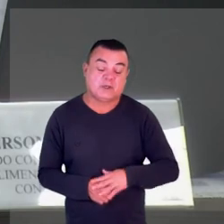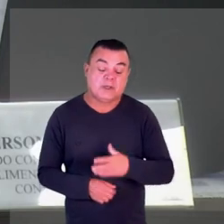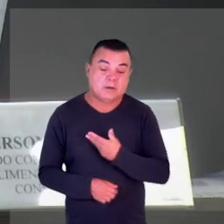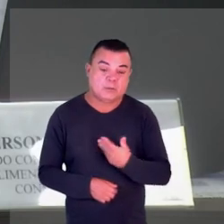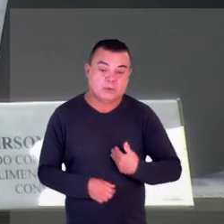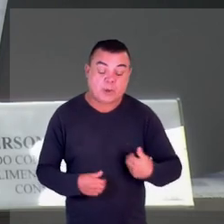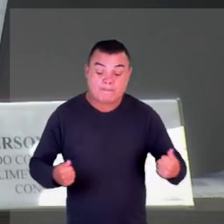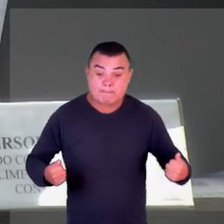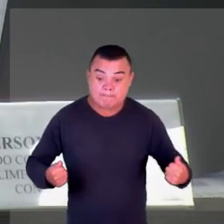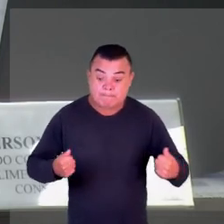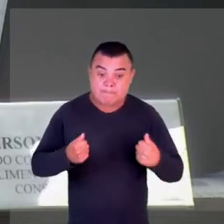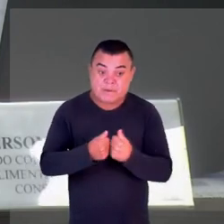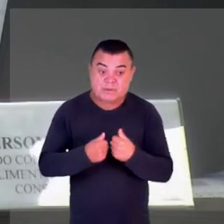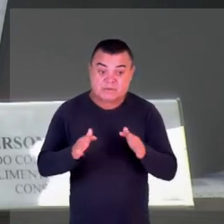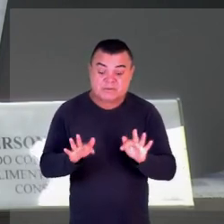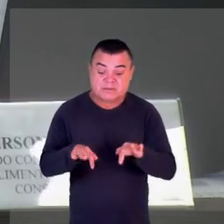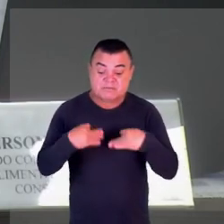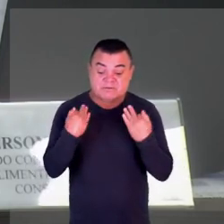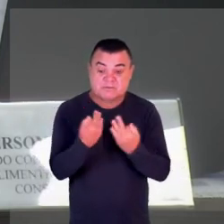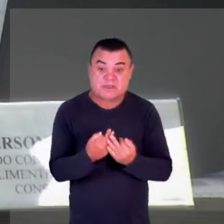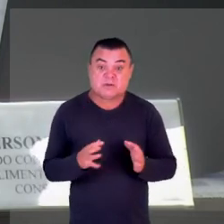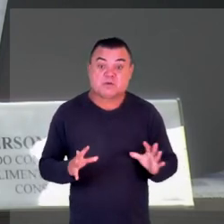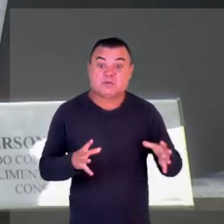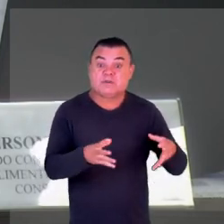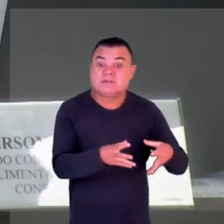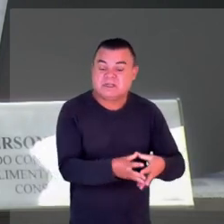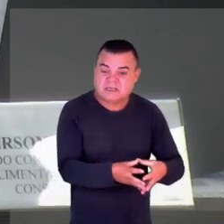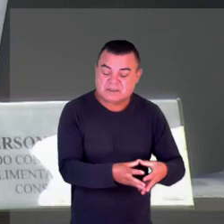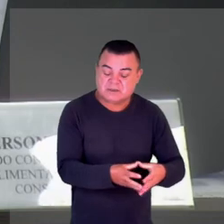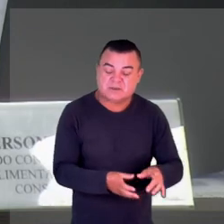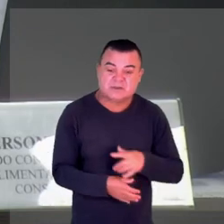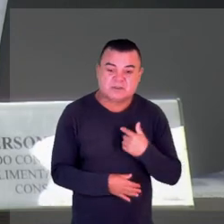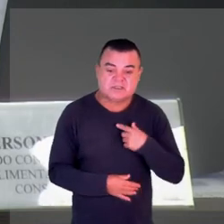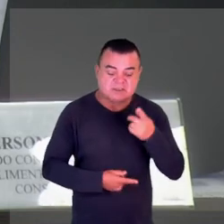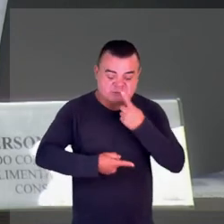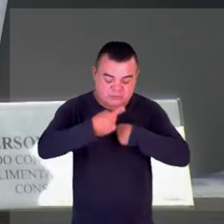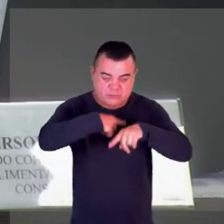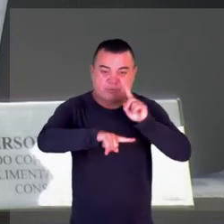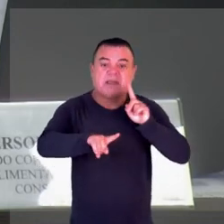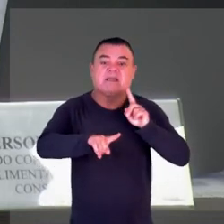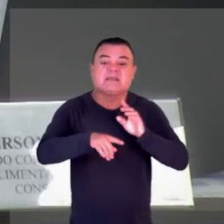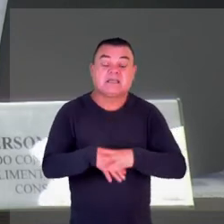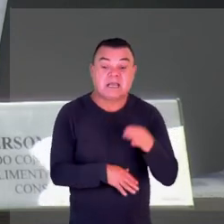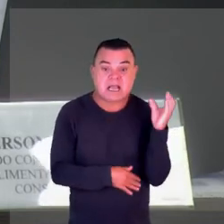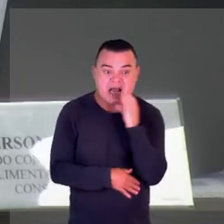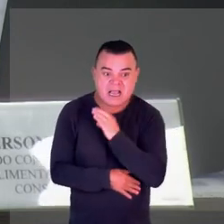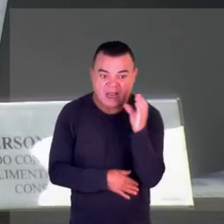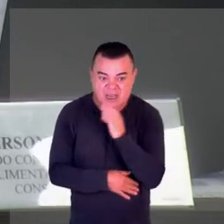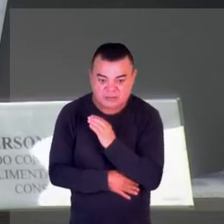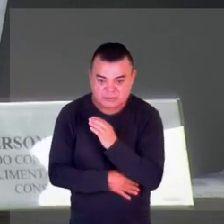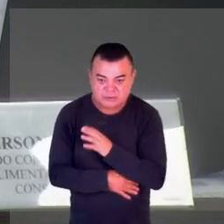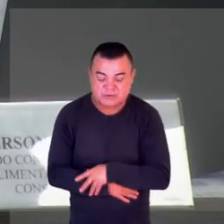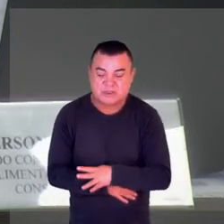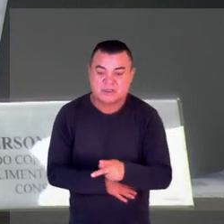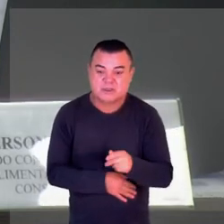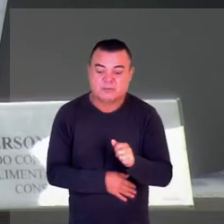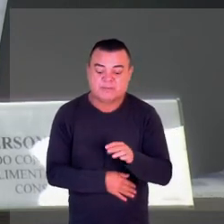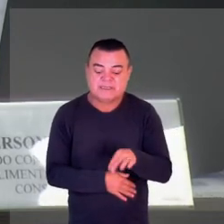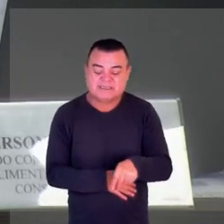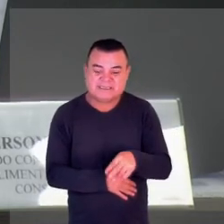essas comunidades onde a gente supere de forma rápida os pântanos